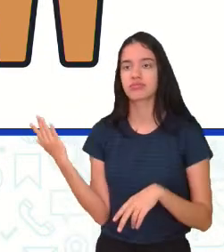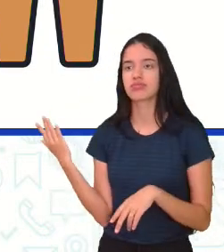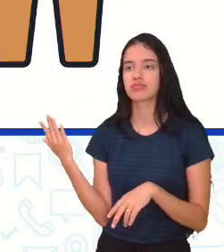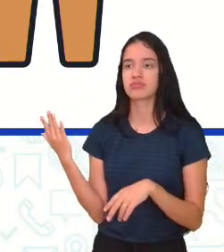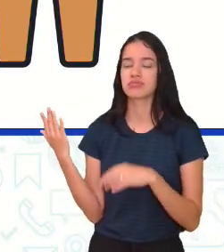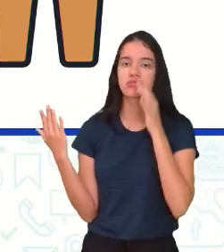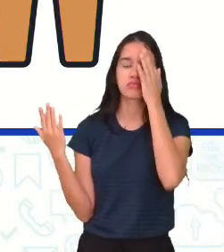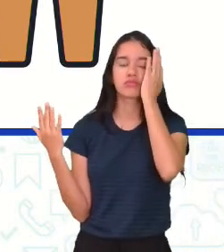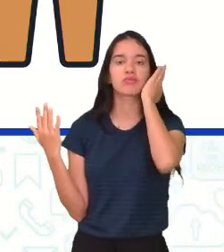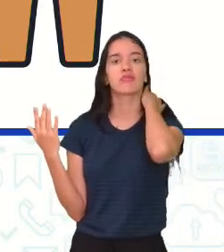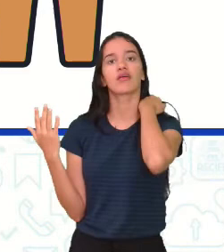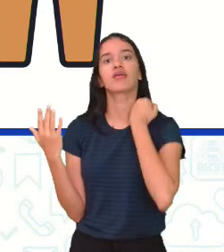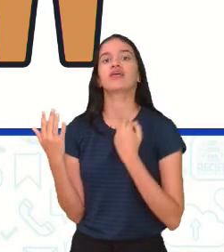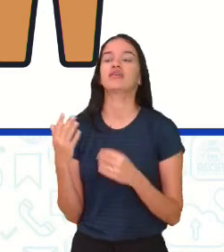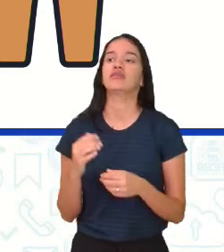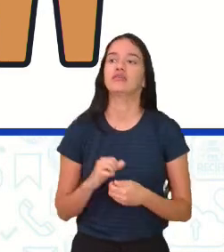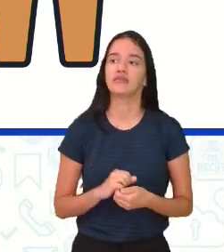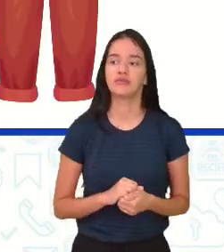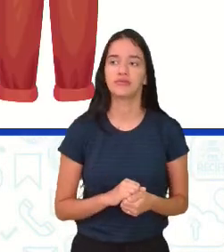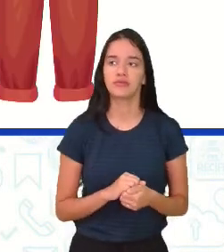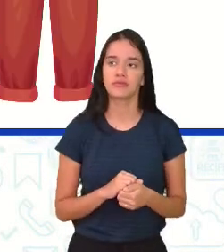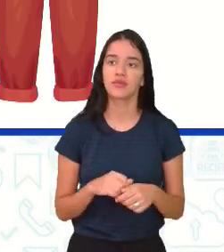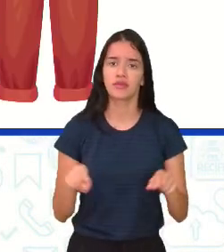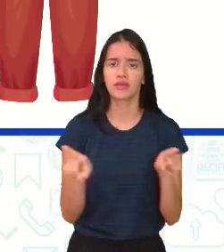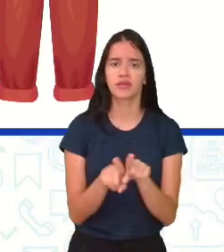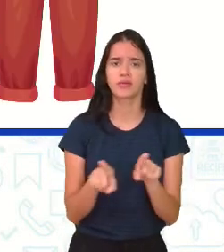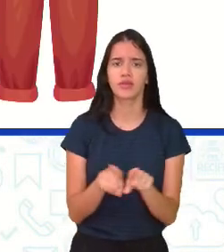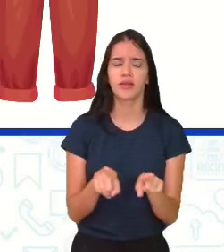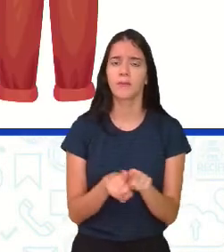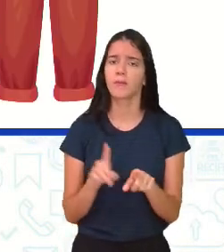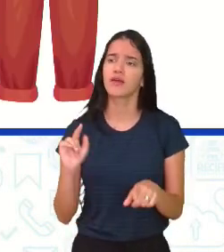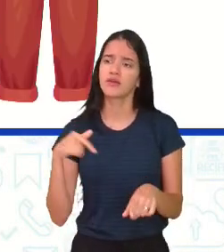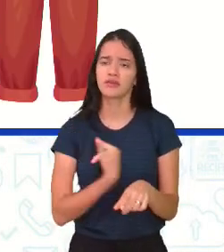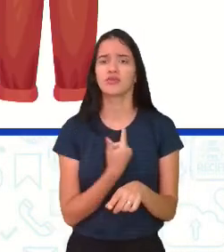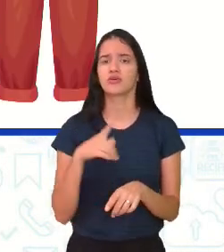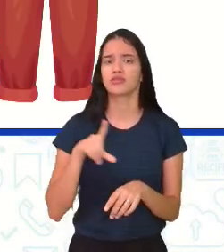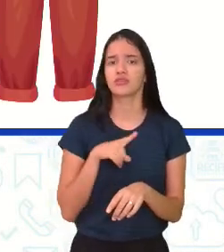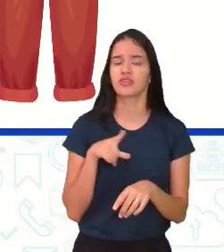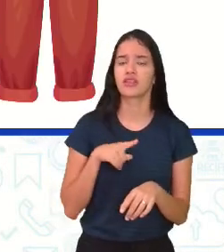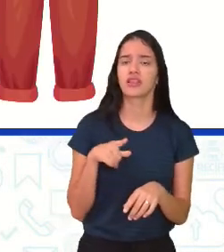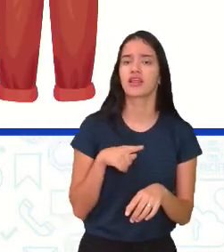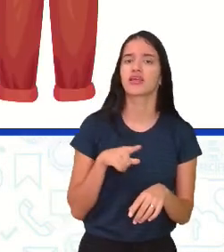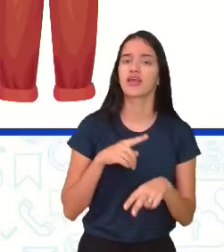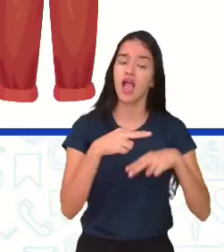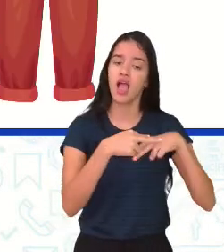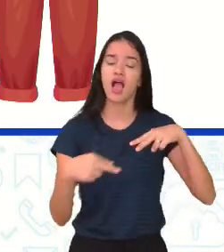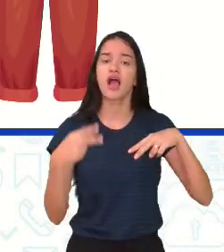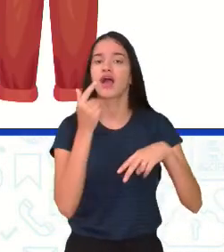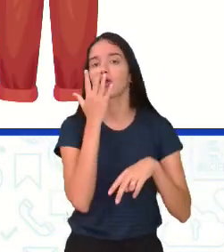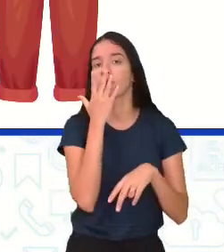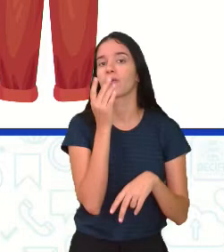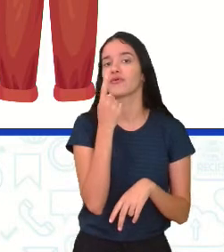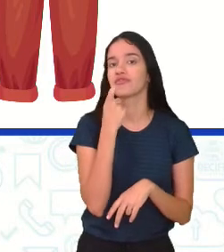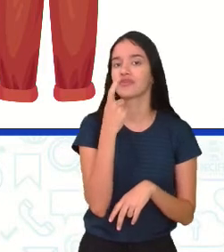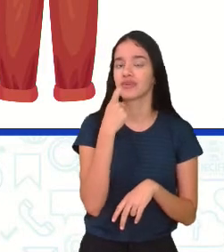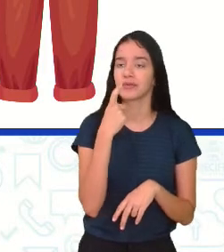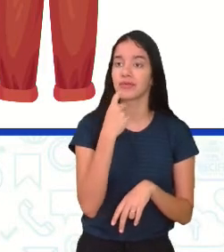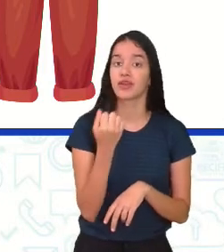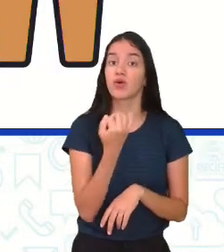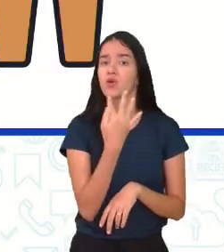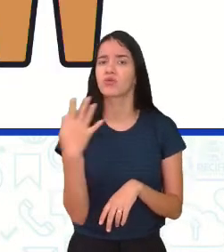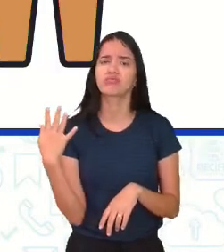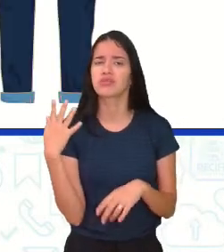combinou, mas tudo bem, né? E a gente tem aí a calça vermelha com a blusa azul. Contaram a